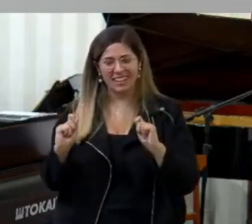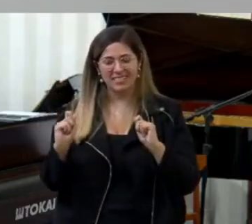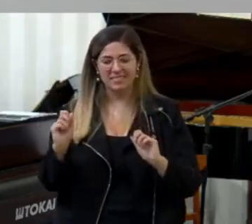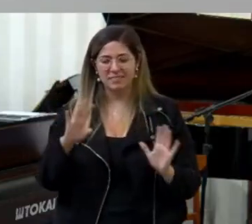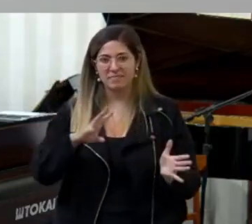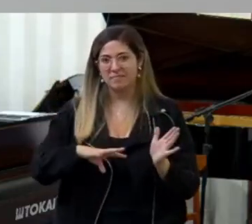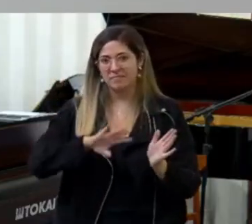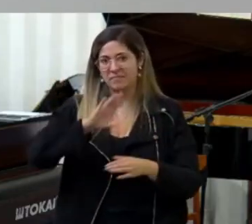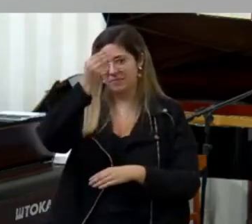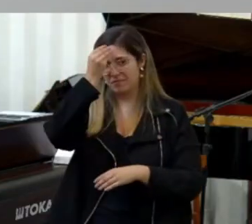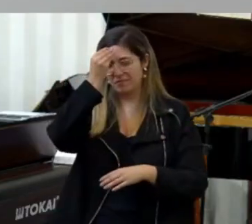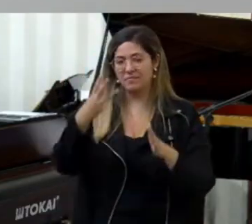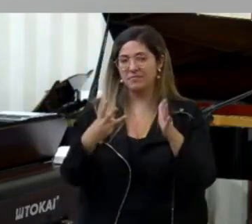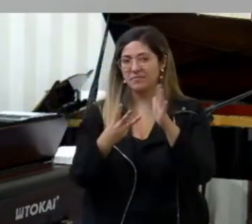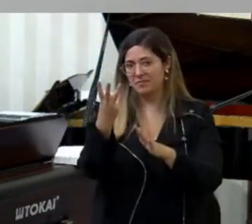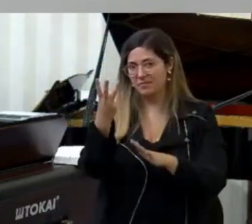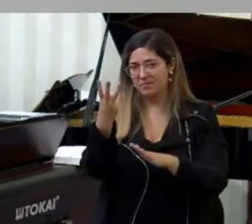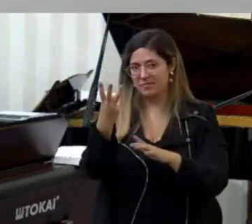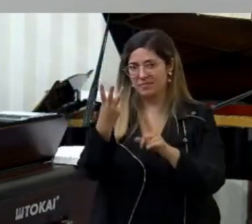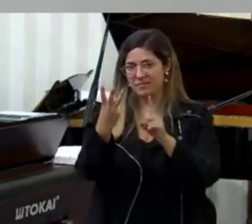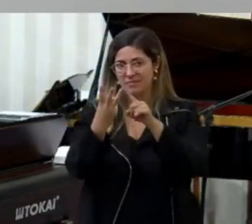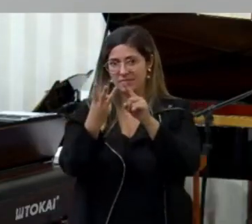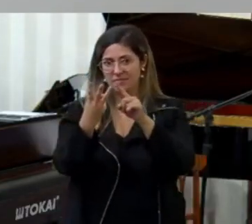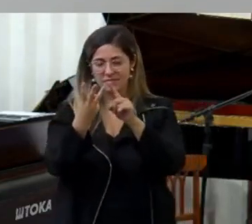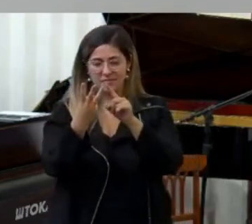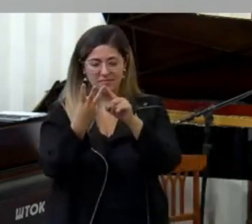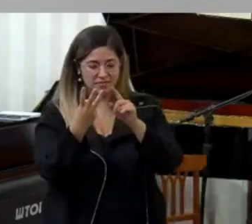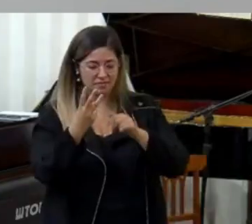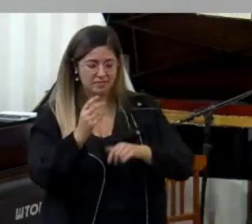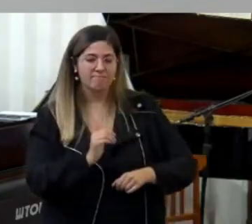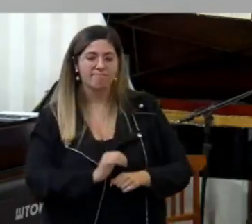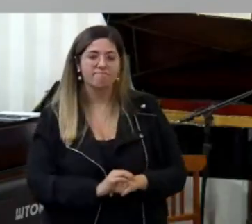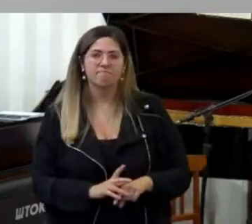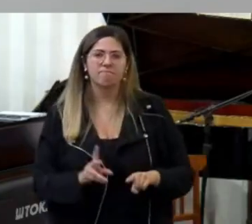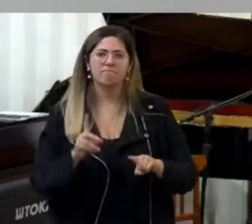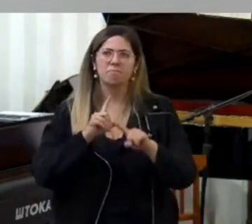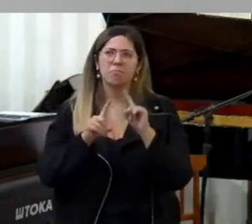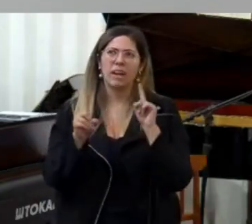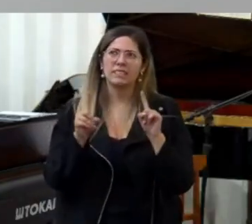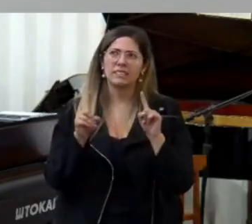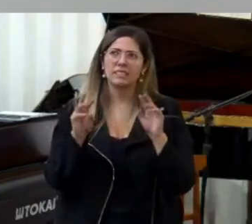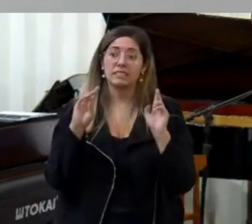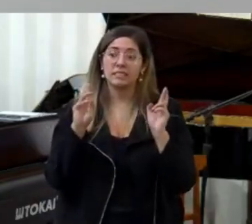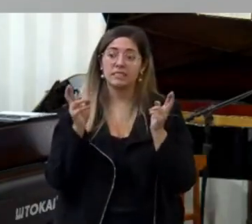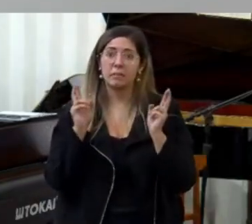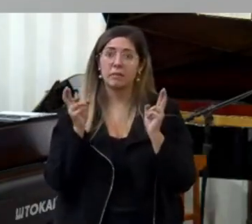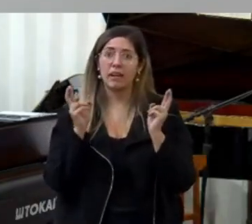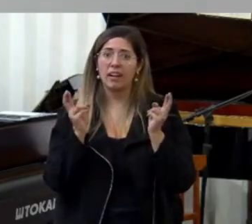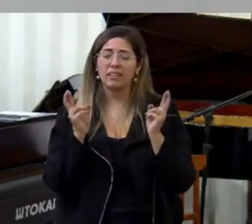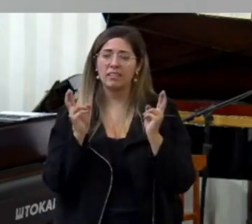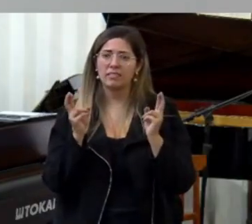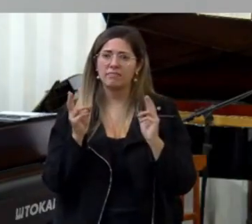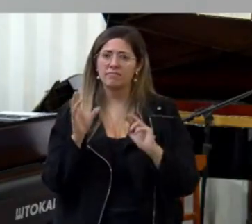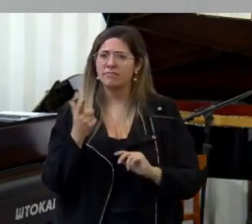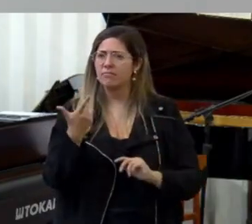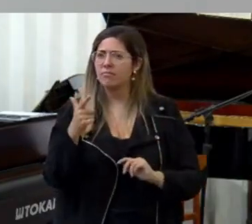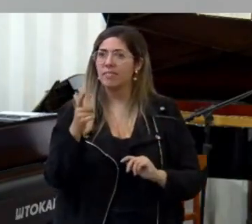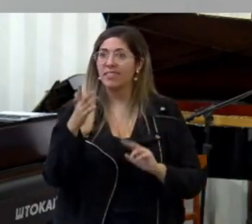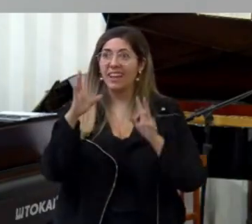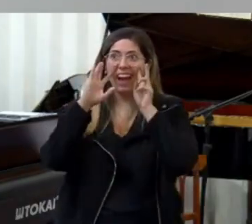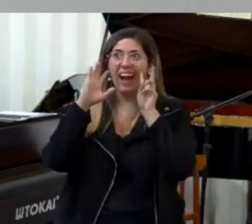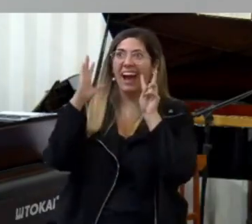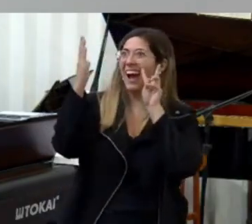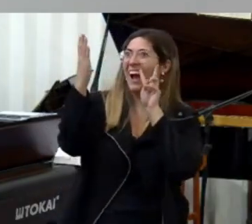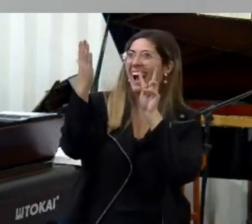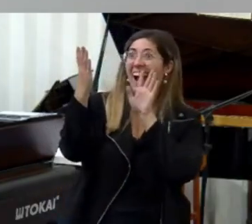leva à terceira ideia. Talvez o problema seja da esperança. Quem não consegue contemplar Jesus Cristo